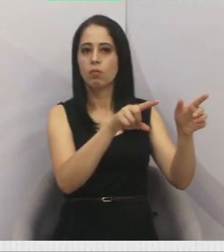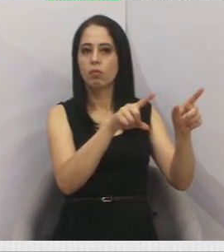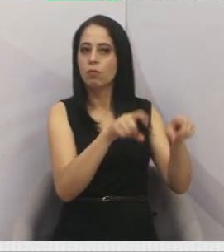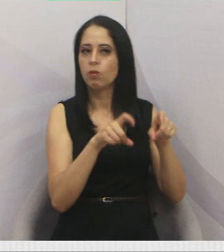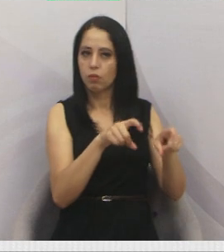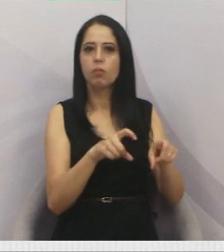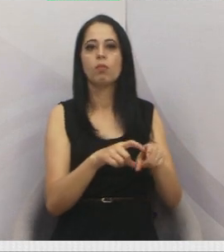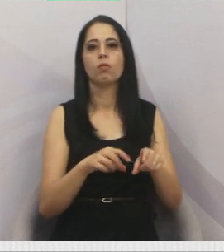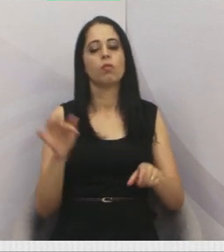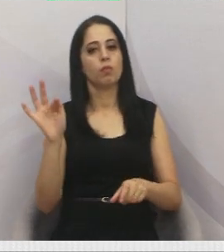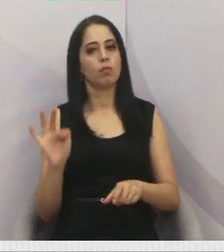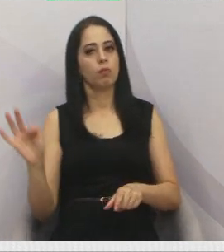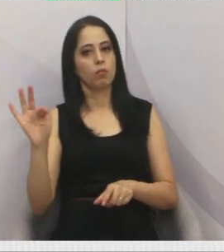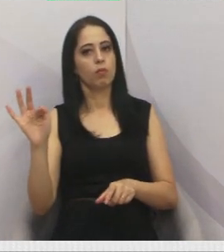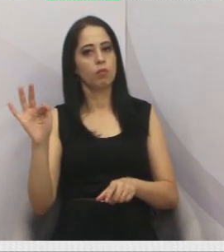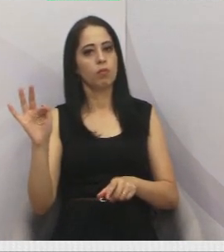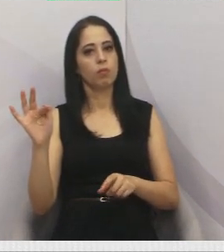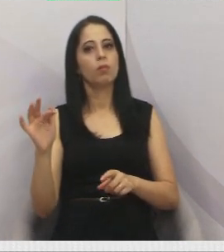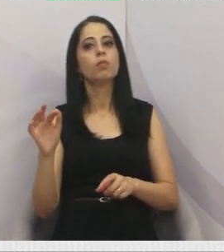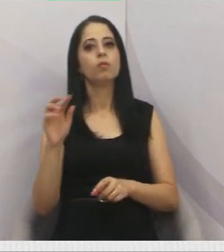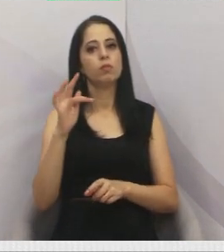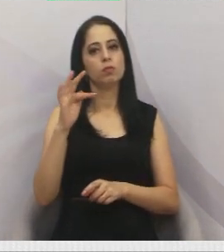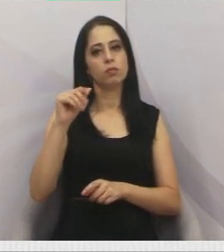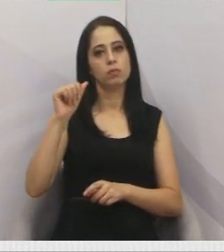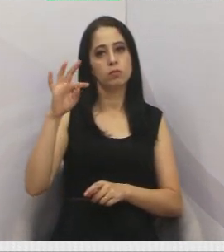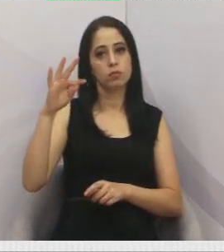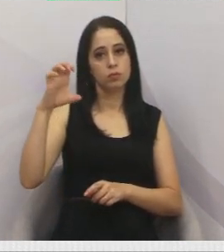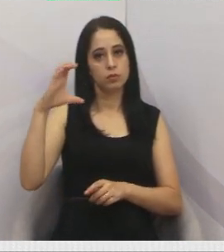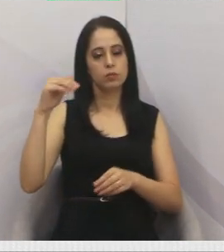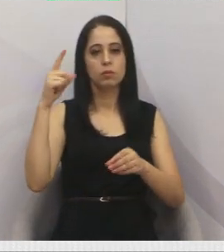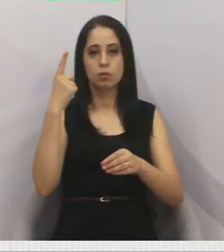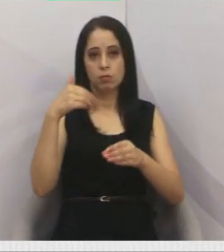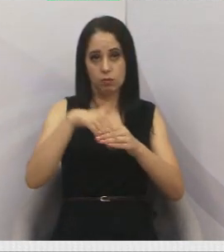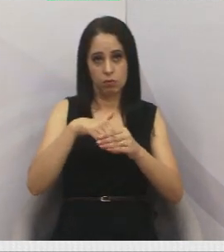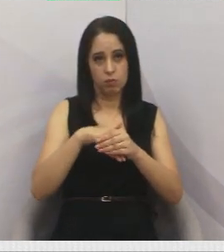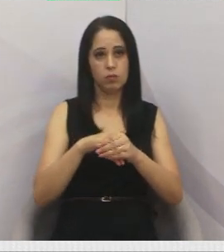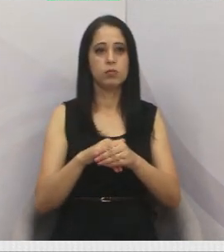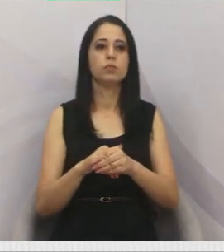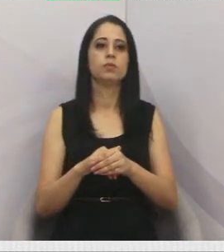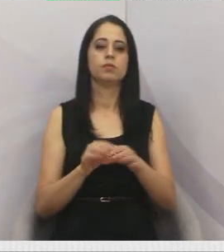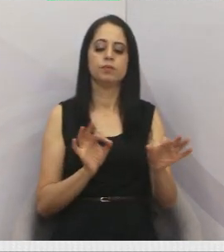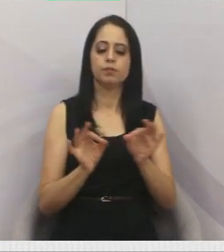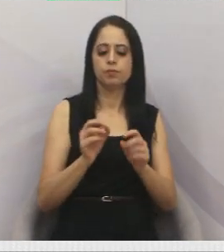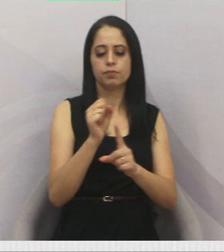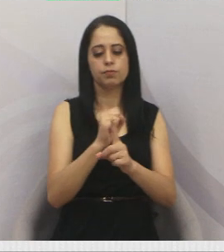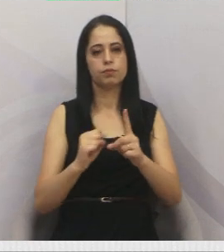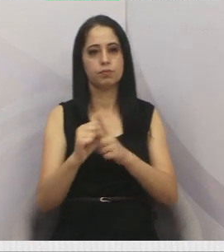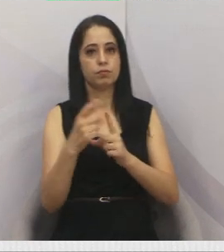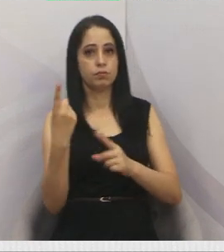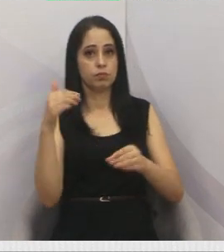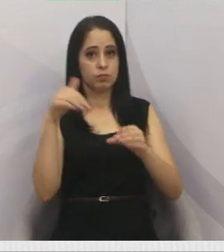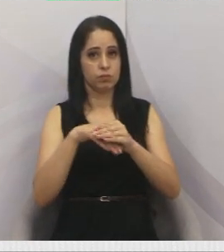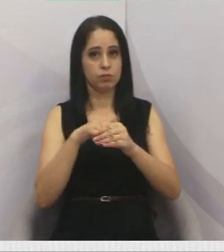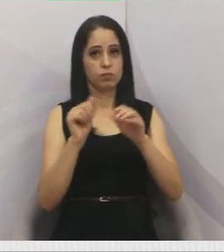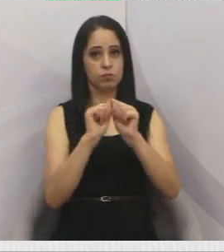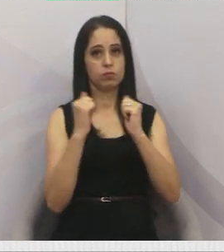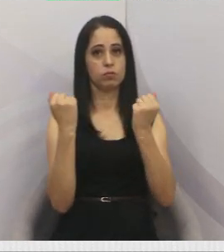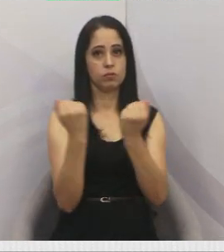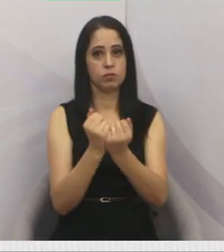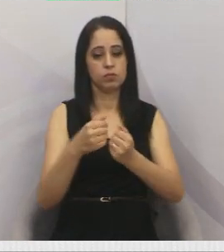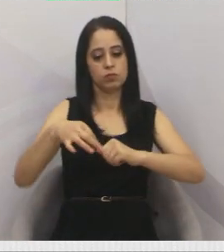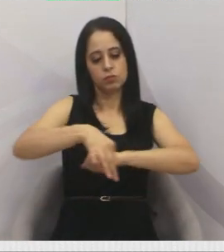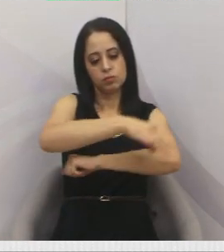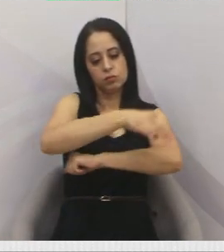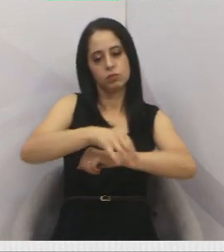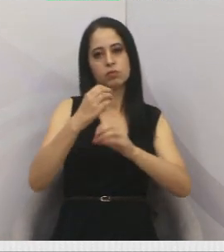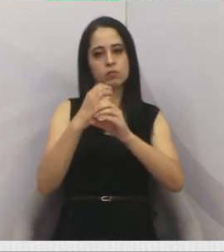Entidades Acadêmicas, um voto para FATEC Jacareí. Segmento Organização da Sociedade Civil, um voto para Associação dos Engenheiros e